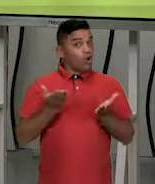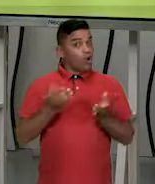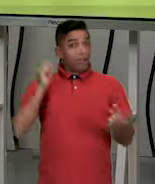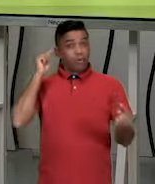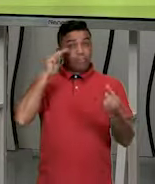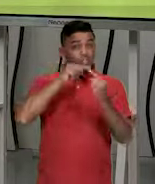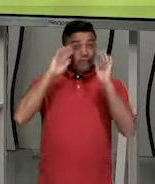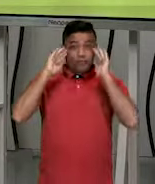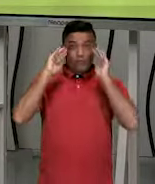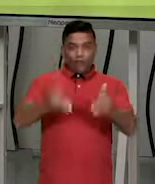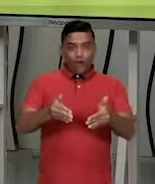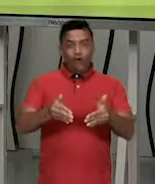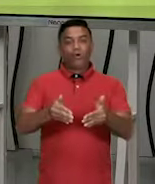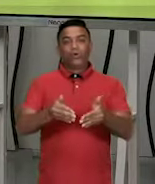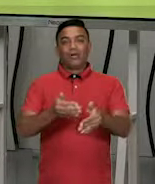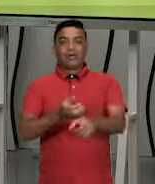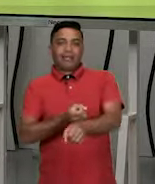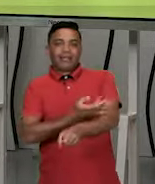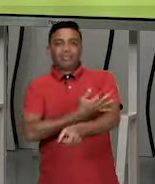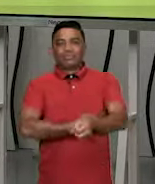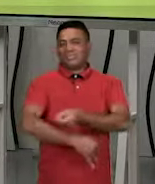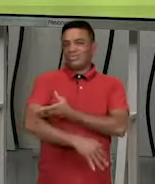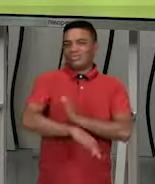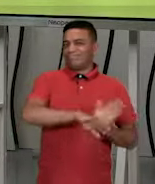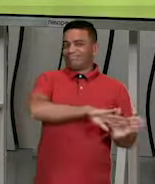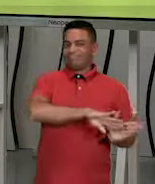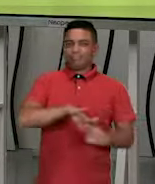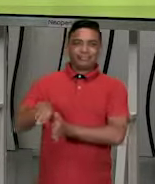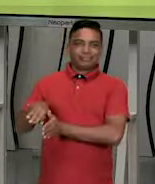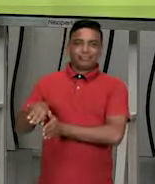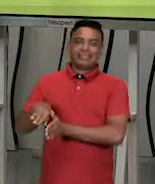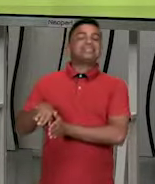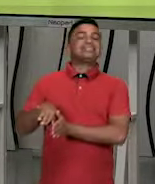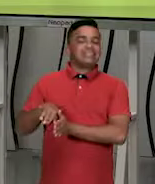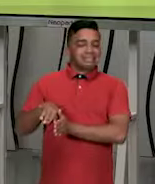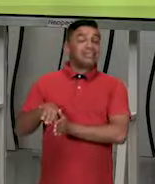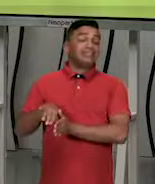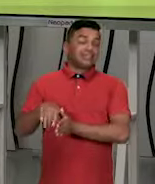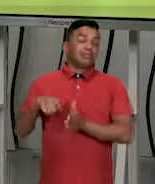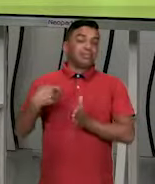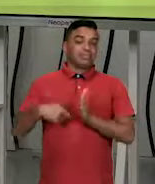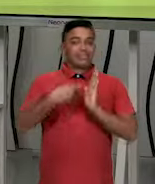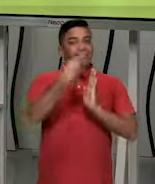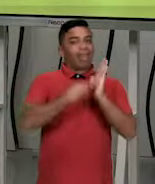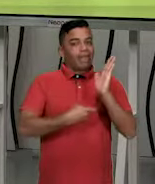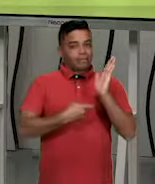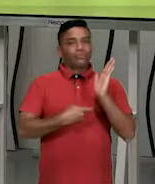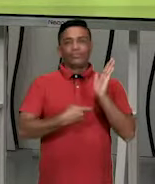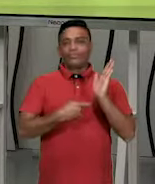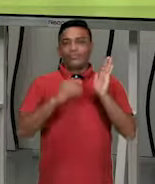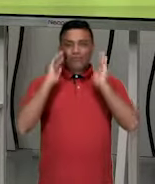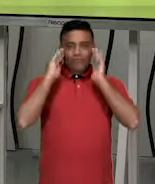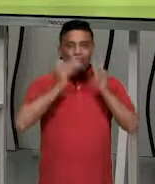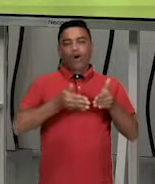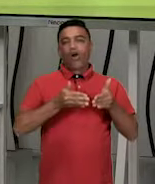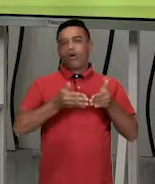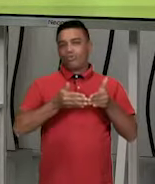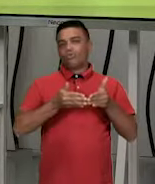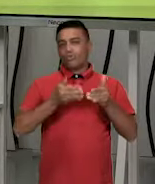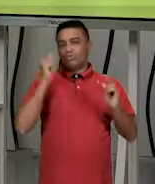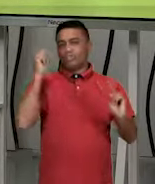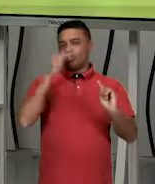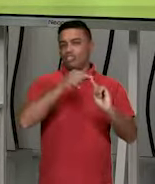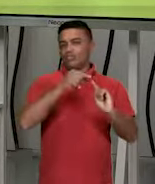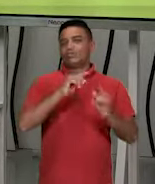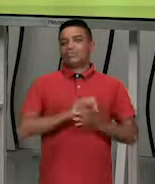objetivo, as emoções elas ficam um pouco de lado, que é o caso do nosso texto. Então, vamos conhecer aqui algumas